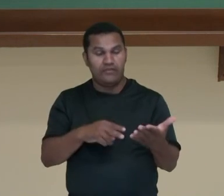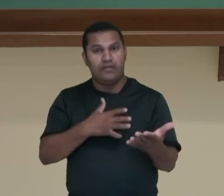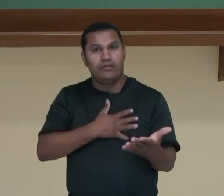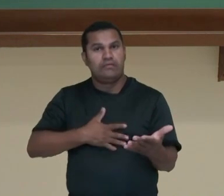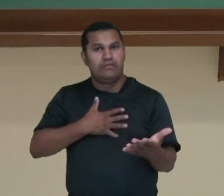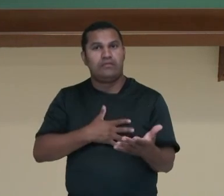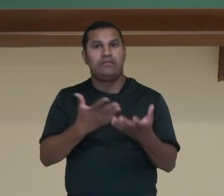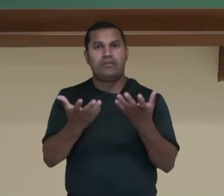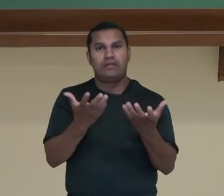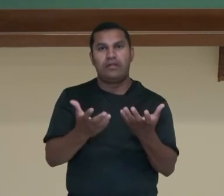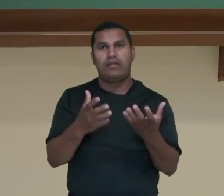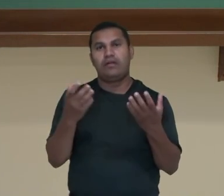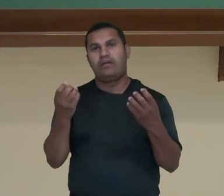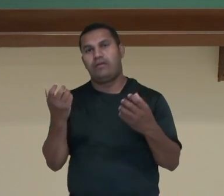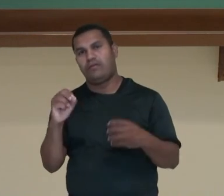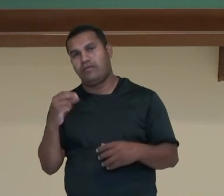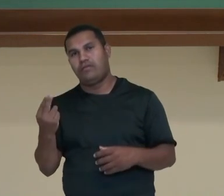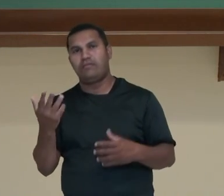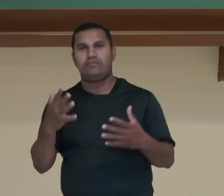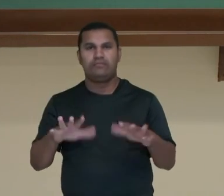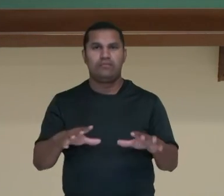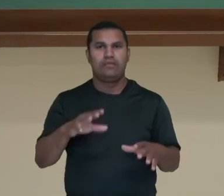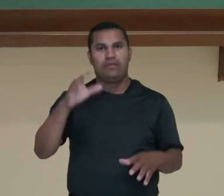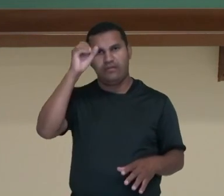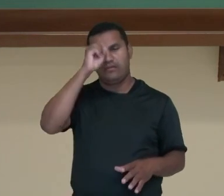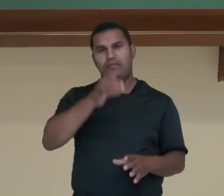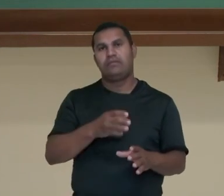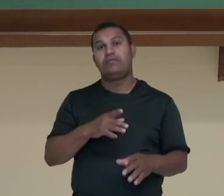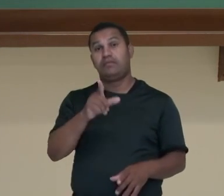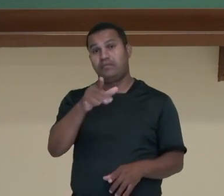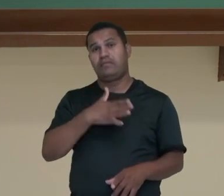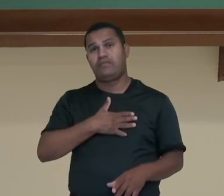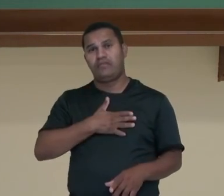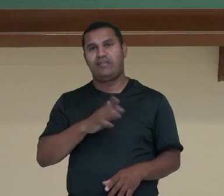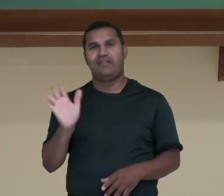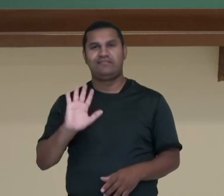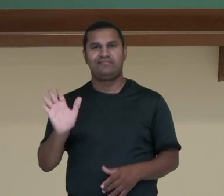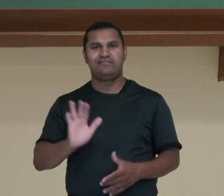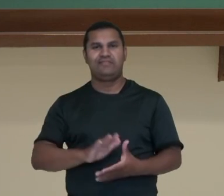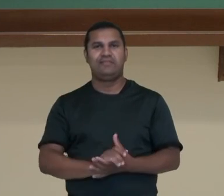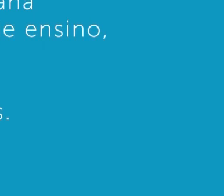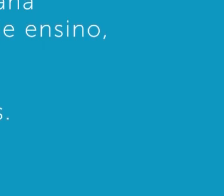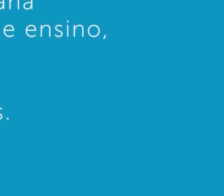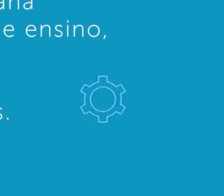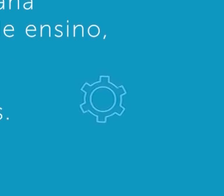também trechos de uma resenha crítica. Eu espero que vocês tenham gostado e até breve!